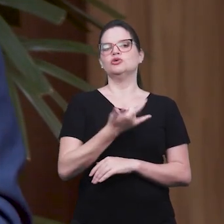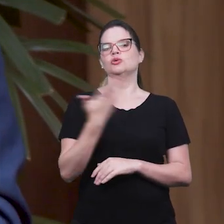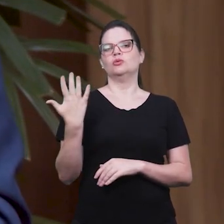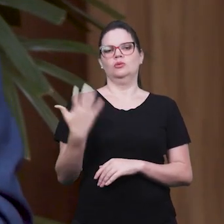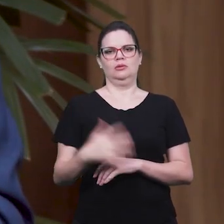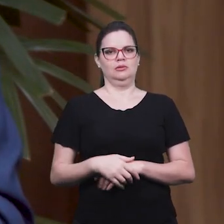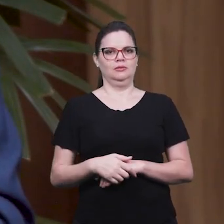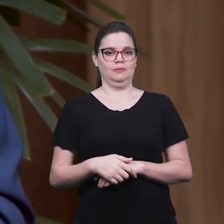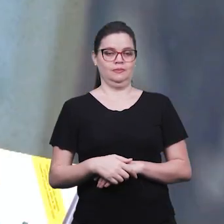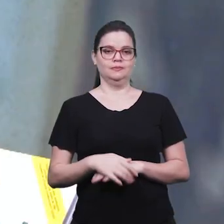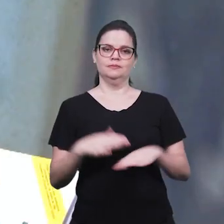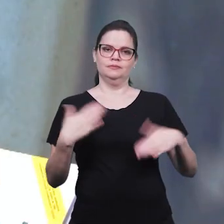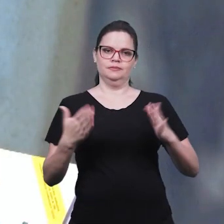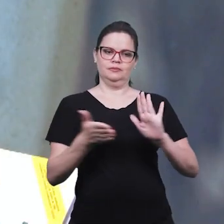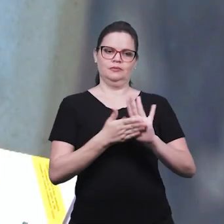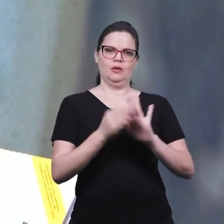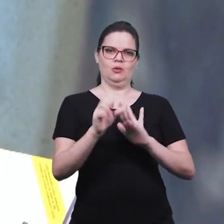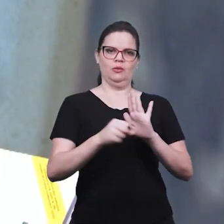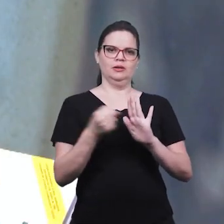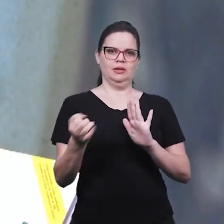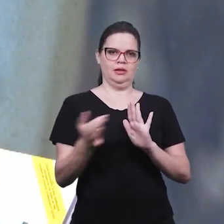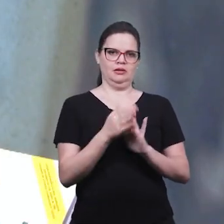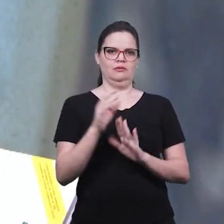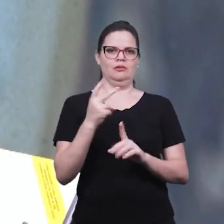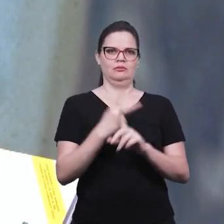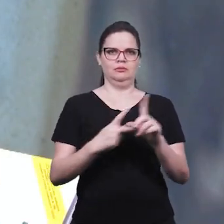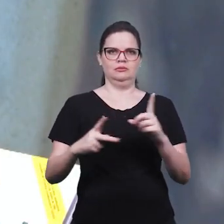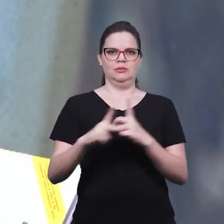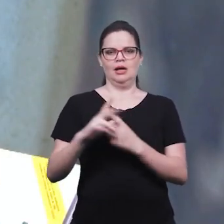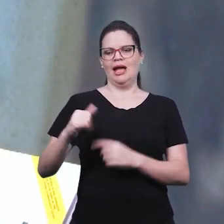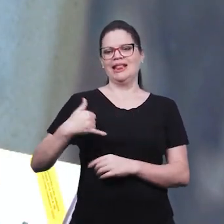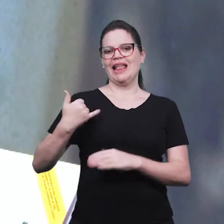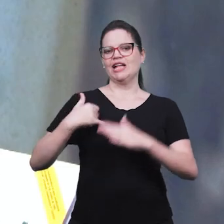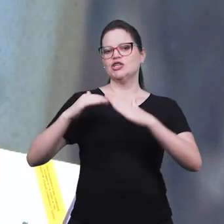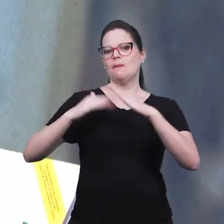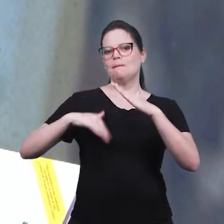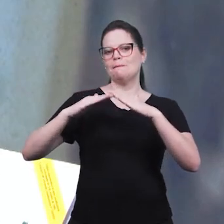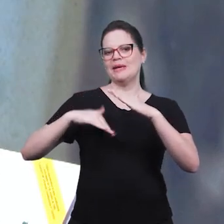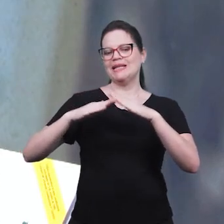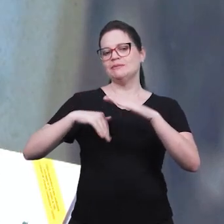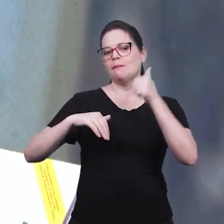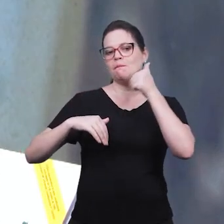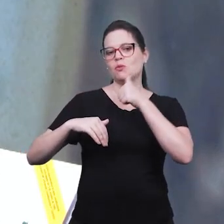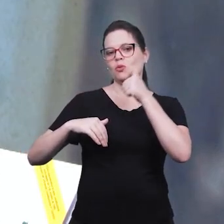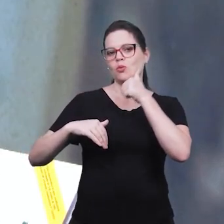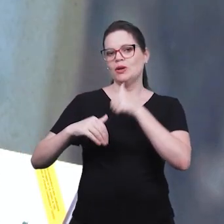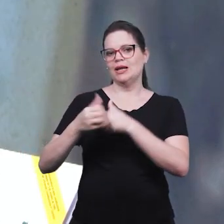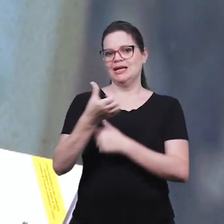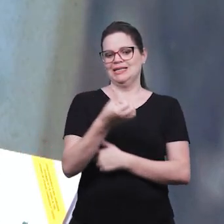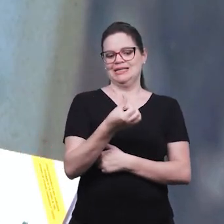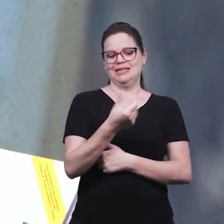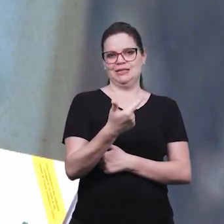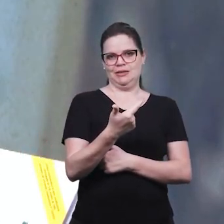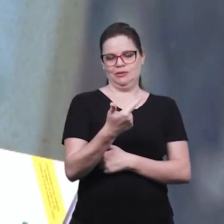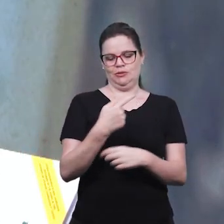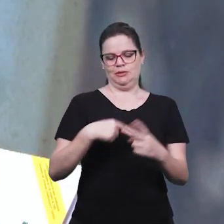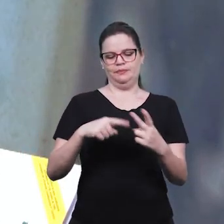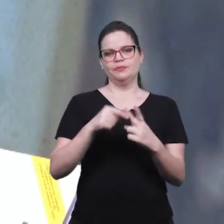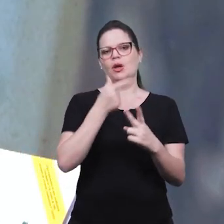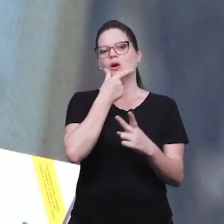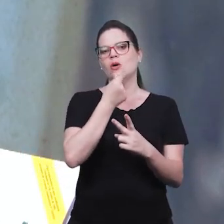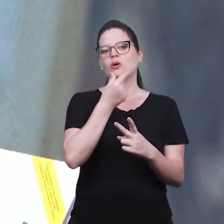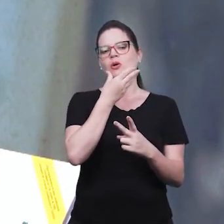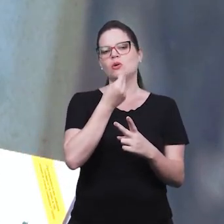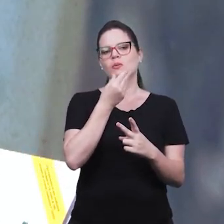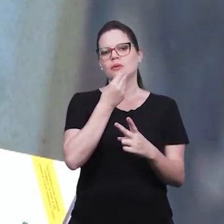Que seria o tempo de serviço, né? Com a reforma da Previdência, agora a idade mínima para aposentadoria para a mulher é 62